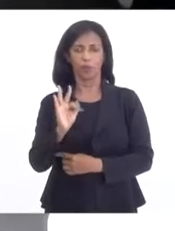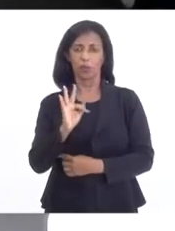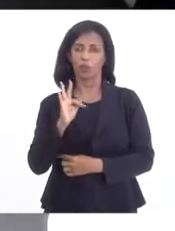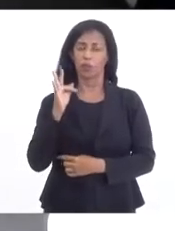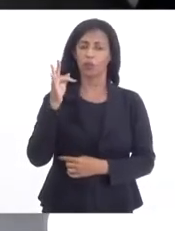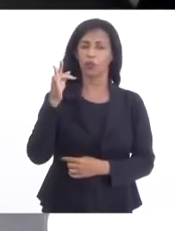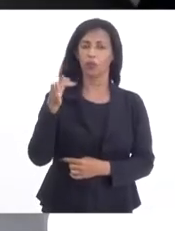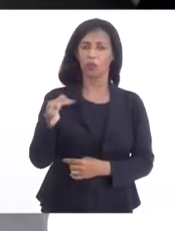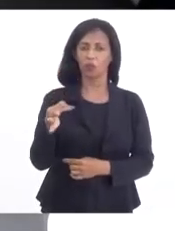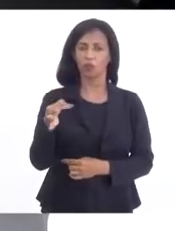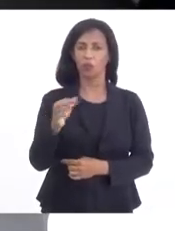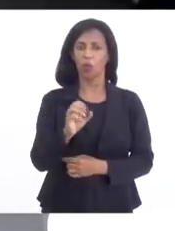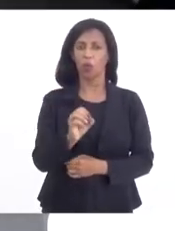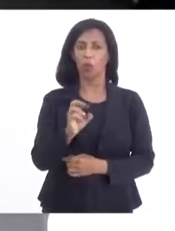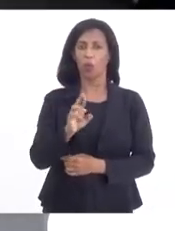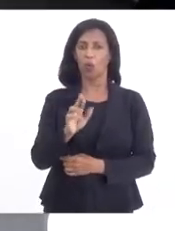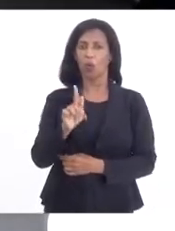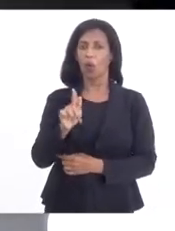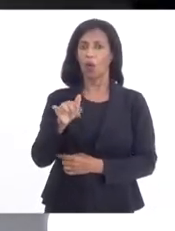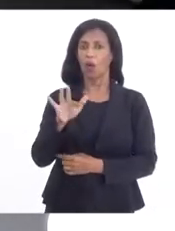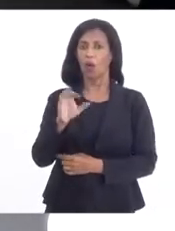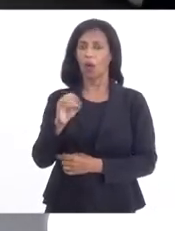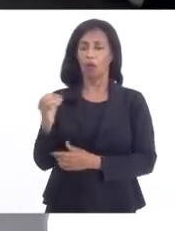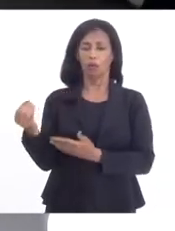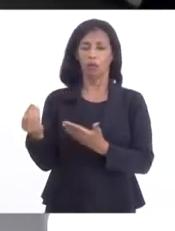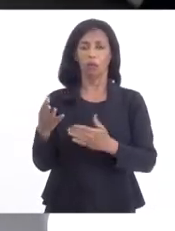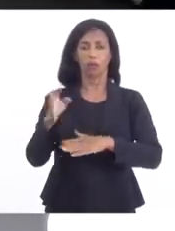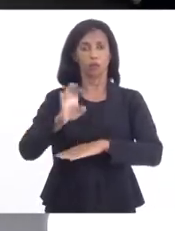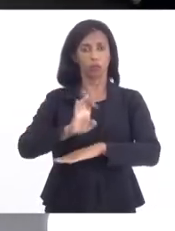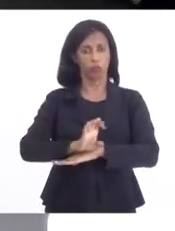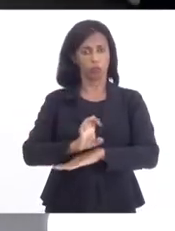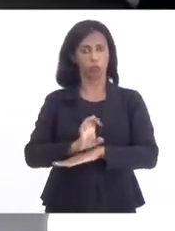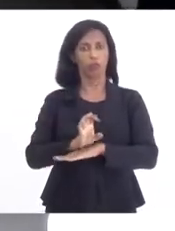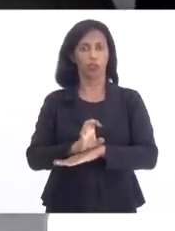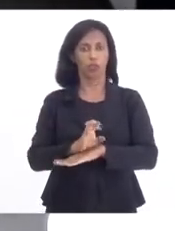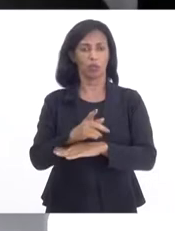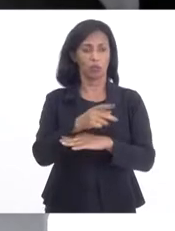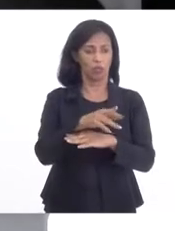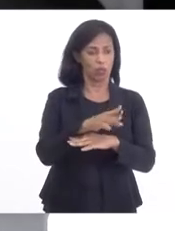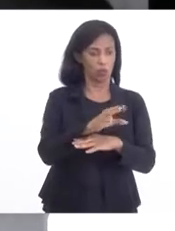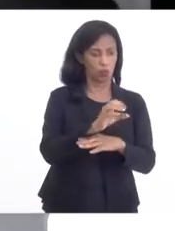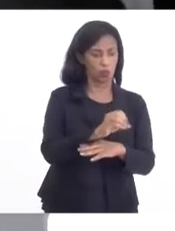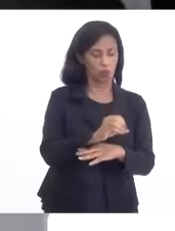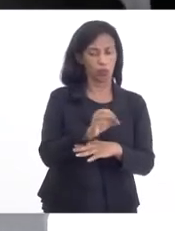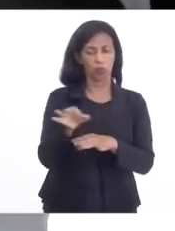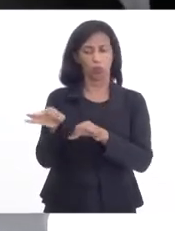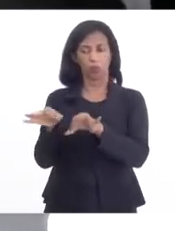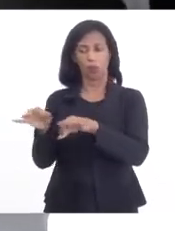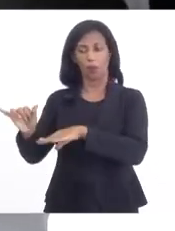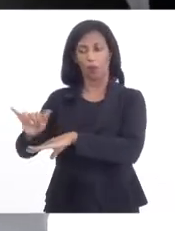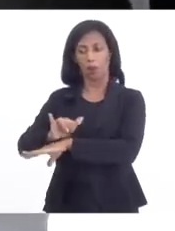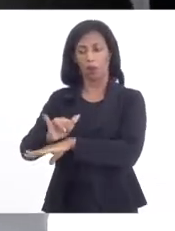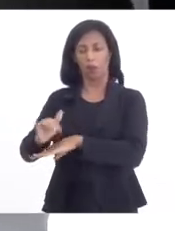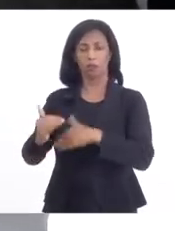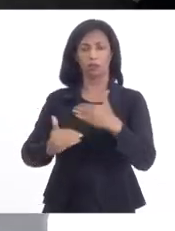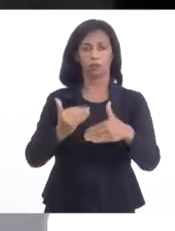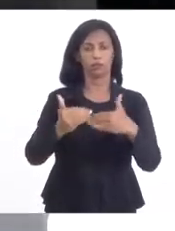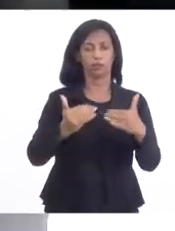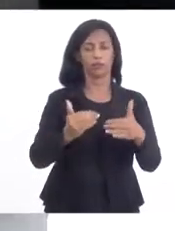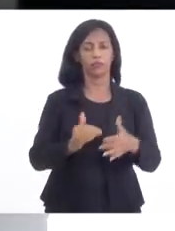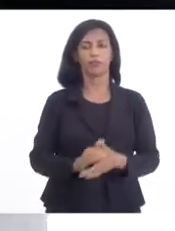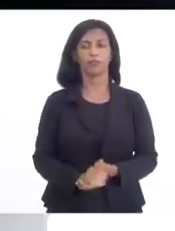futuro orgânico para o nosso Estado, ter a matriz do sumo produto e um plano estratégico de